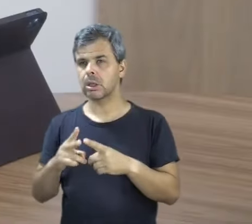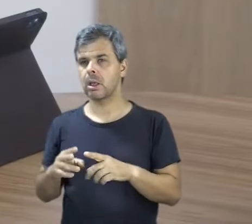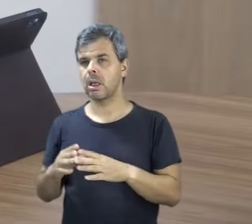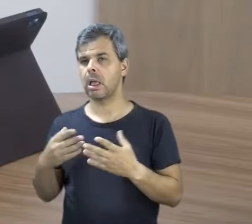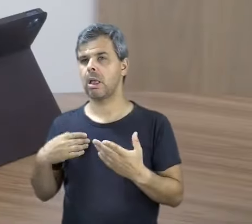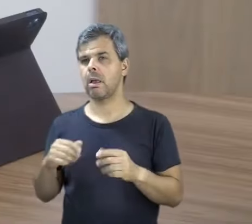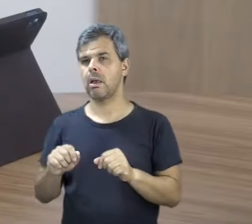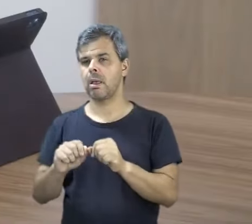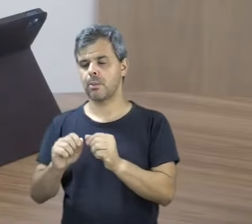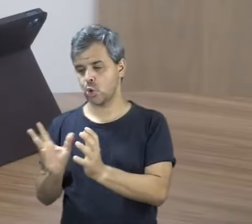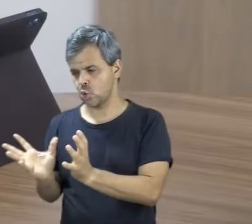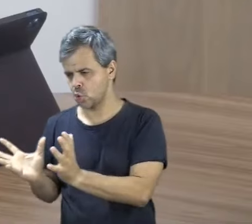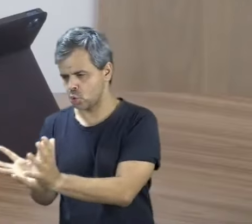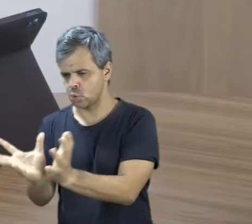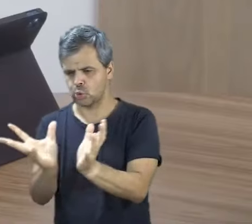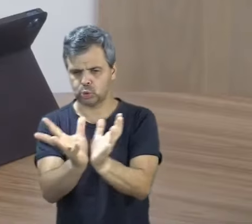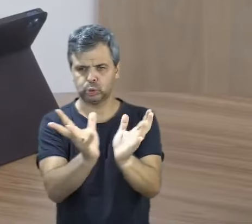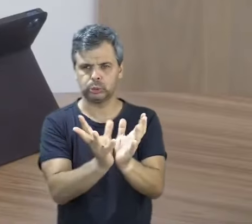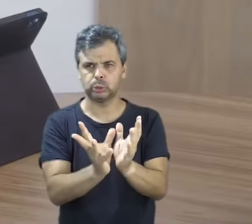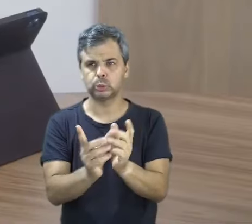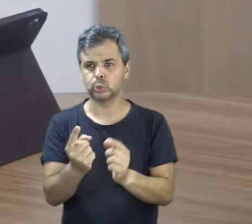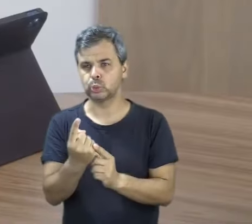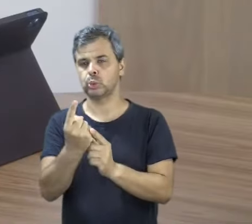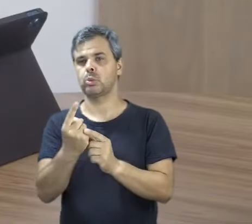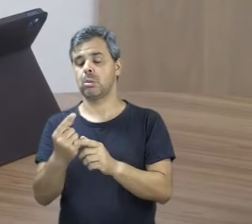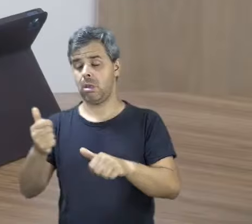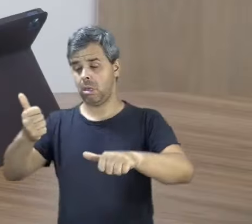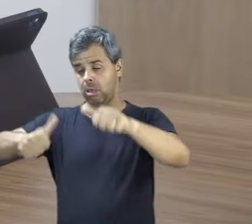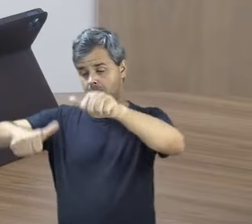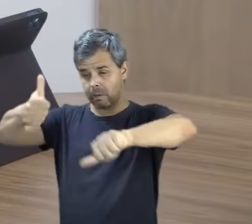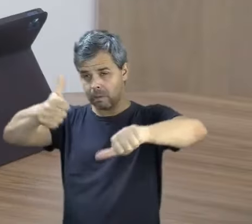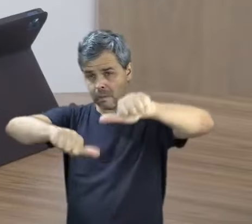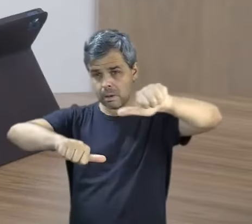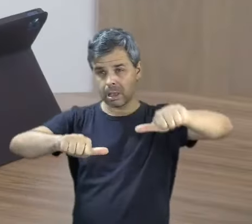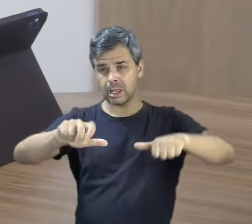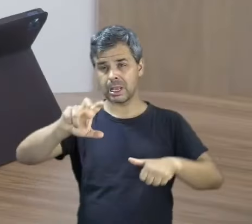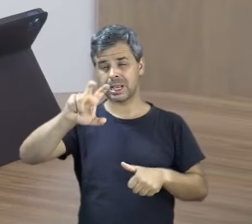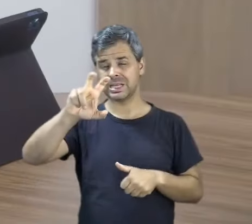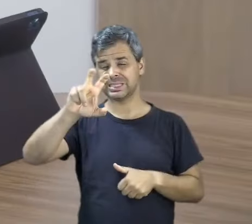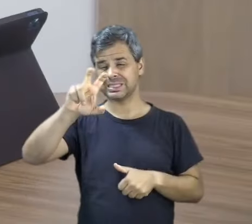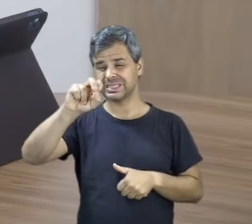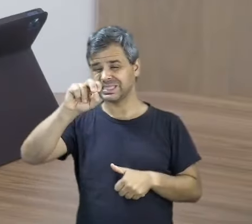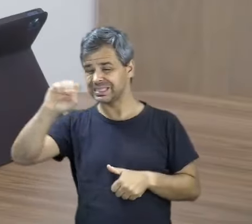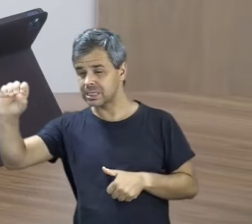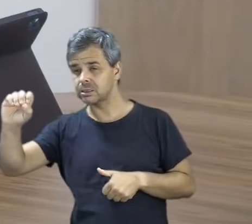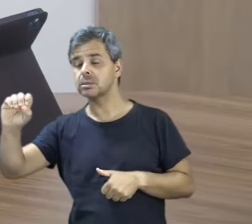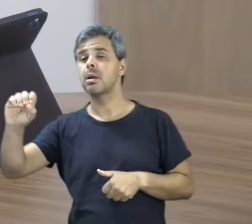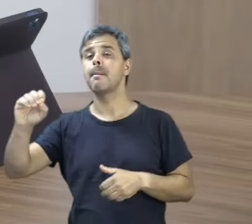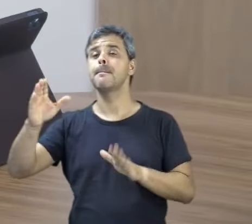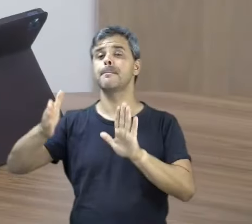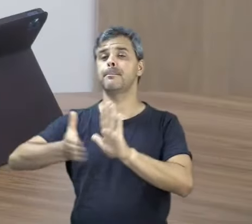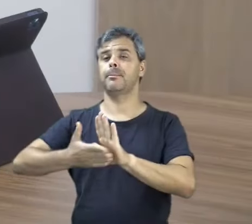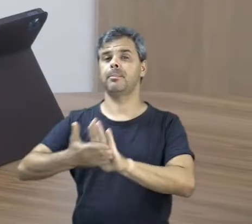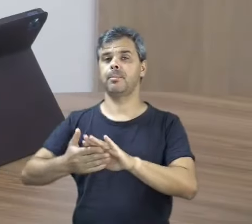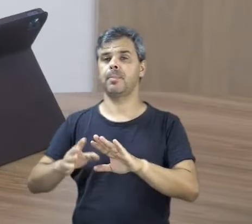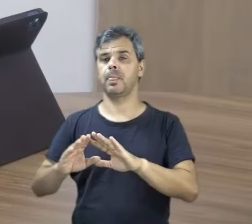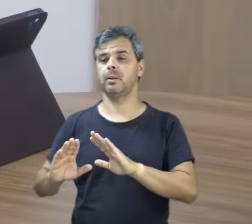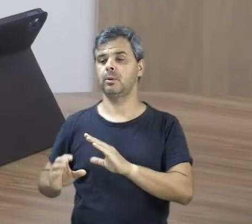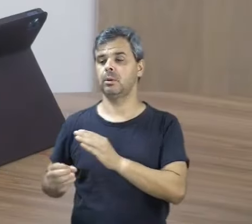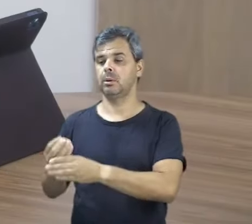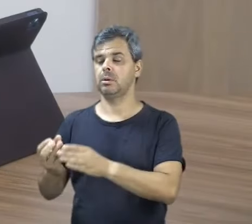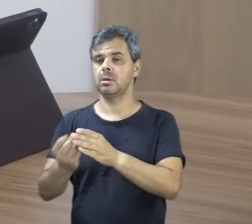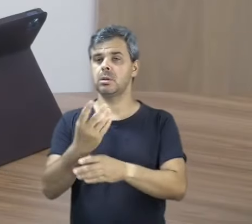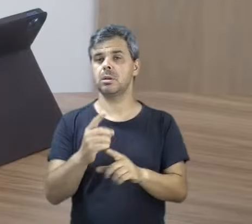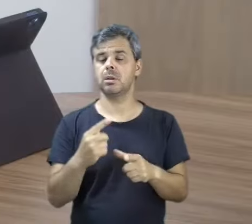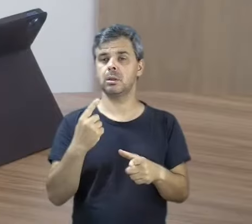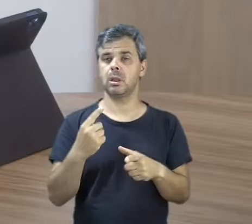uma mega equipe, né, para avaliar essas 500 propostas que foram surgindo ao longo do